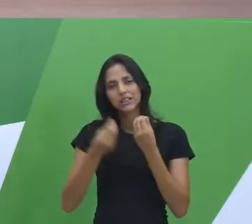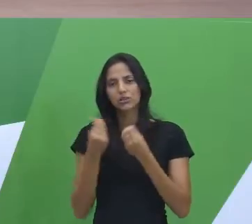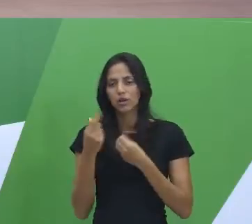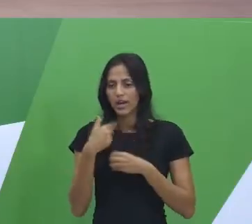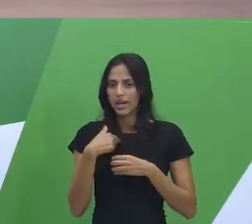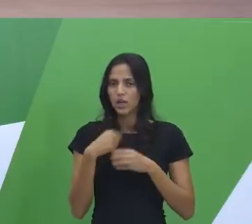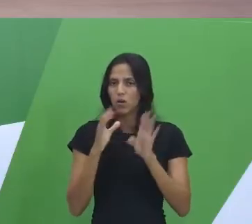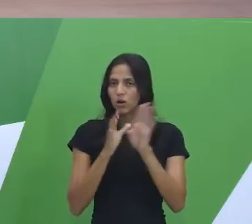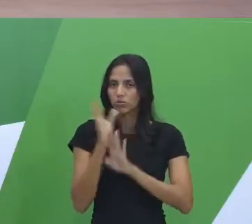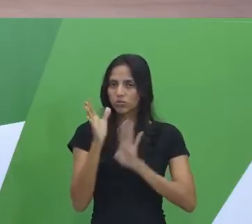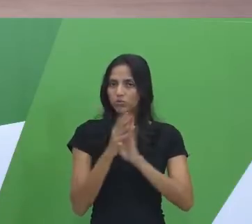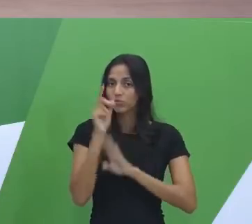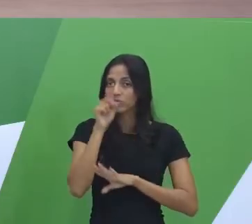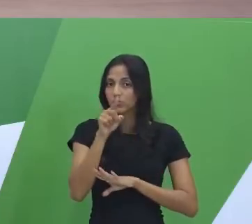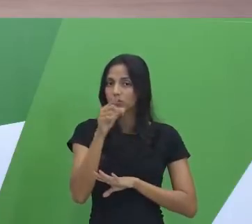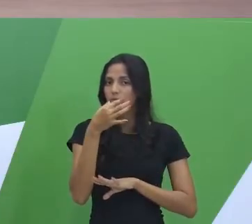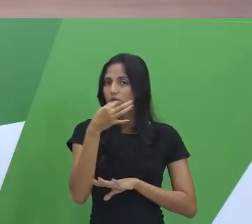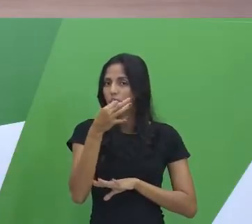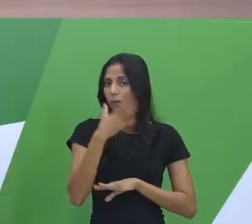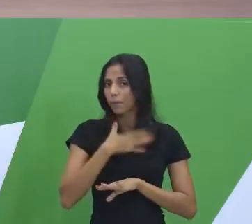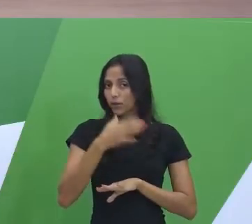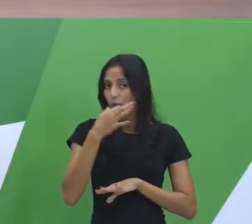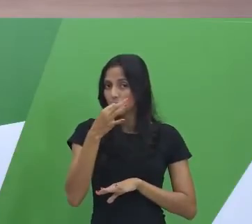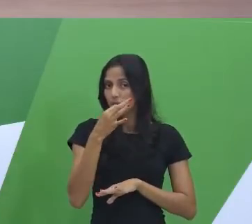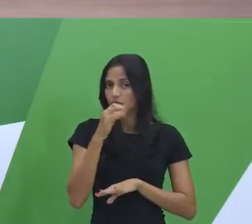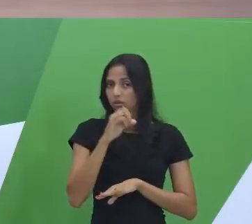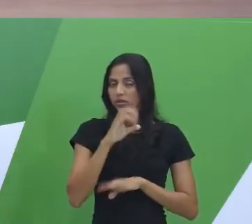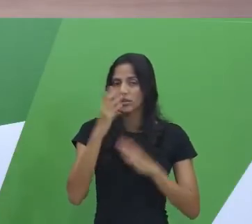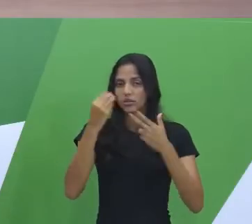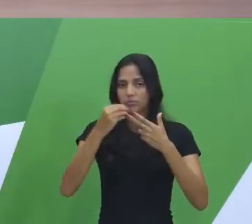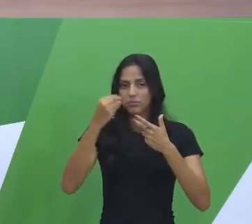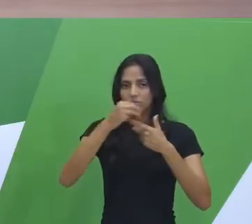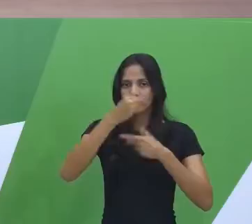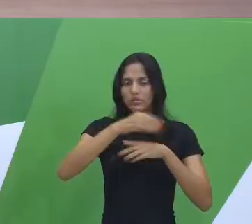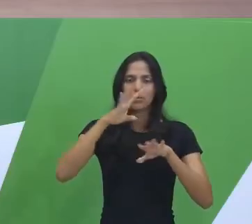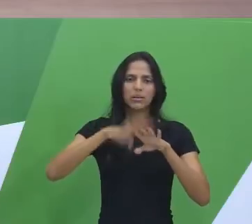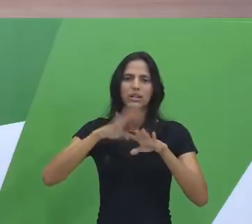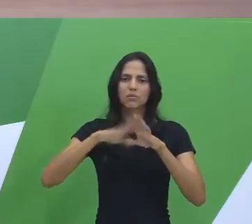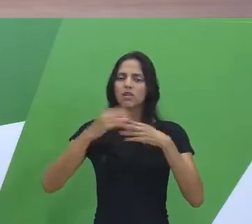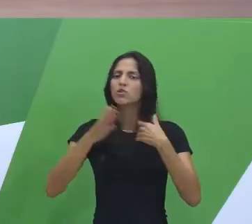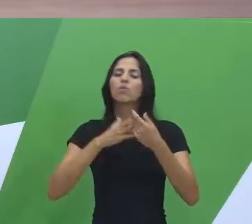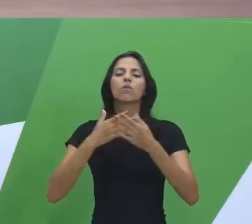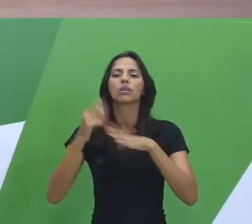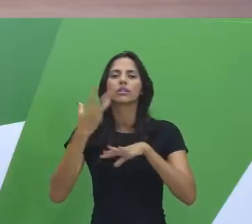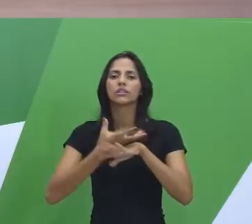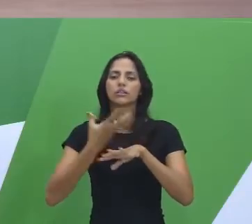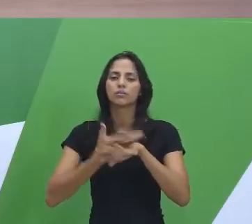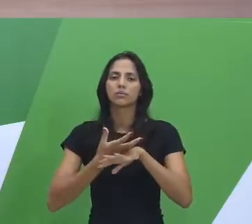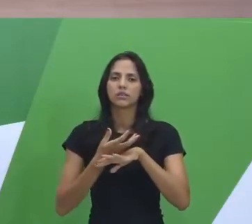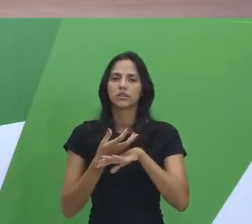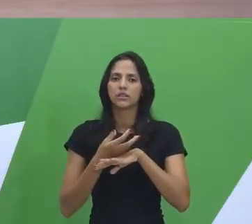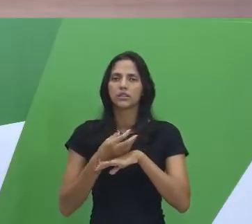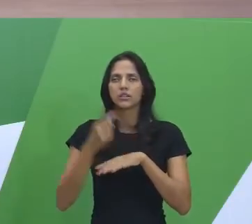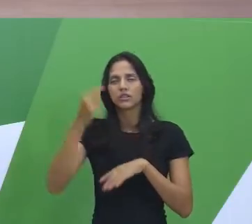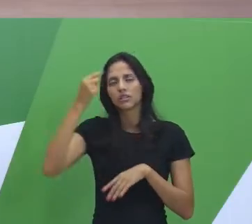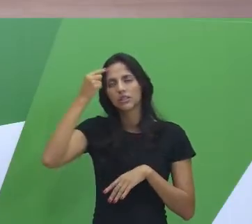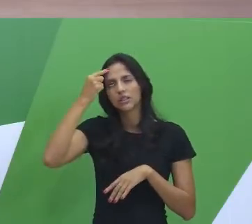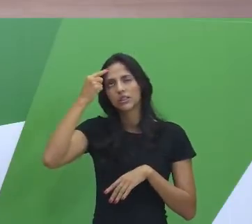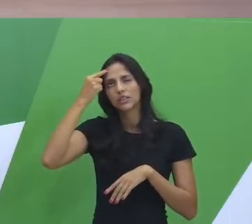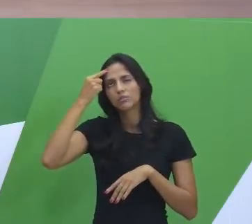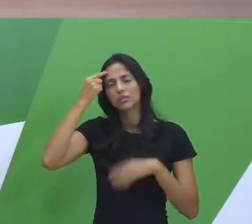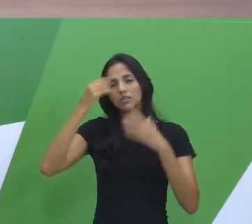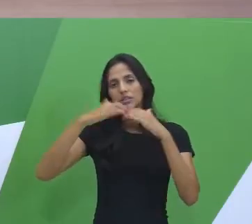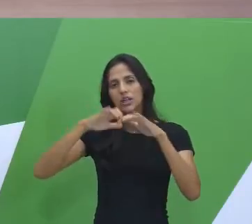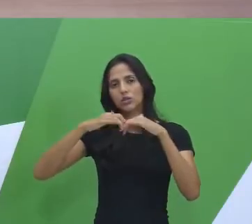Aldemir. Seja frio. Em qualquer item, seja ele de matemática, de biologia, de química. Por quê? Porque todo o conhecimento está aqui na